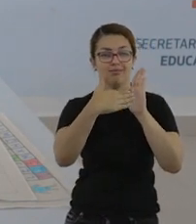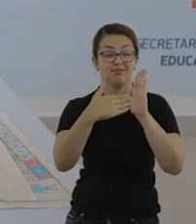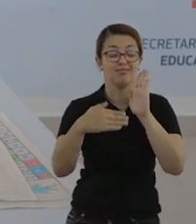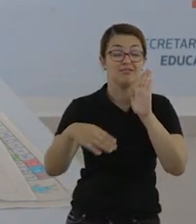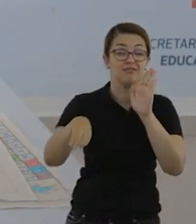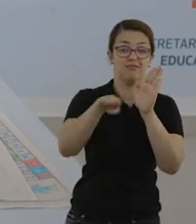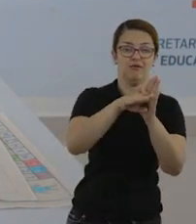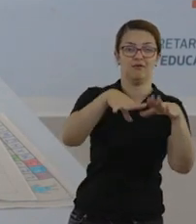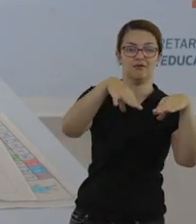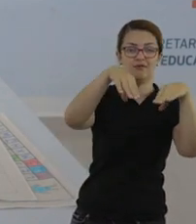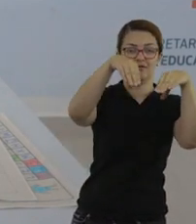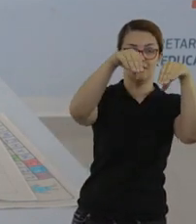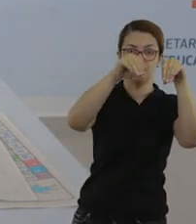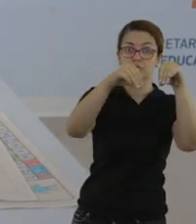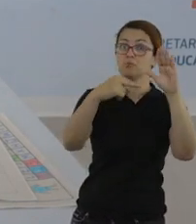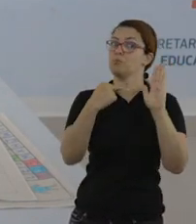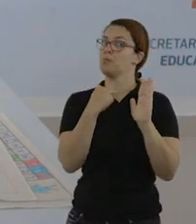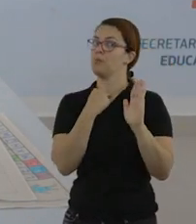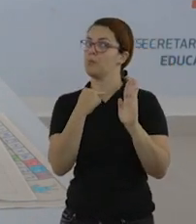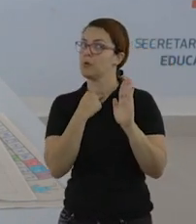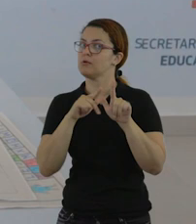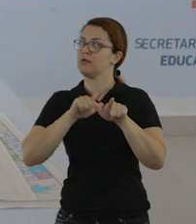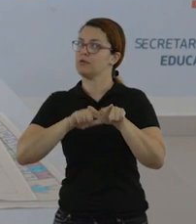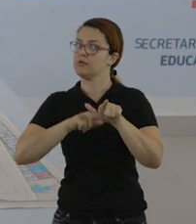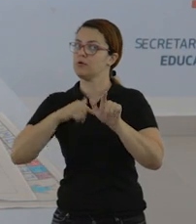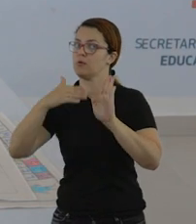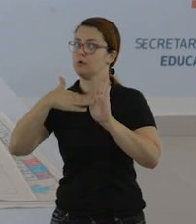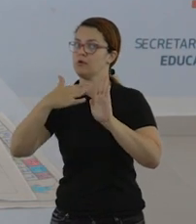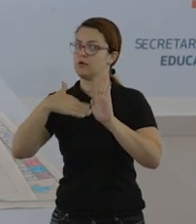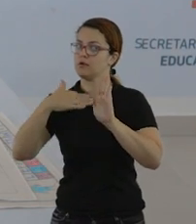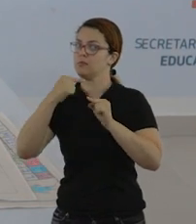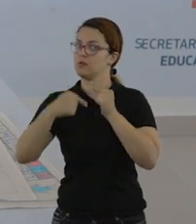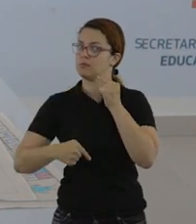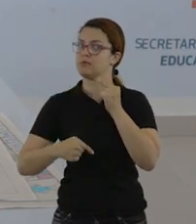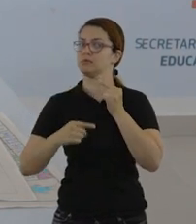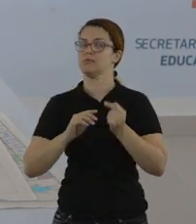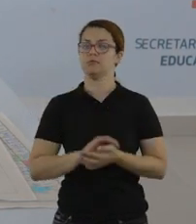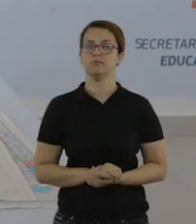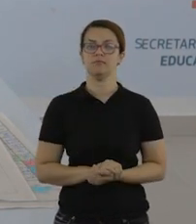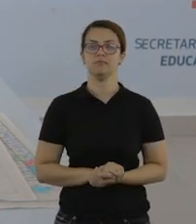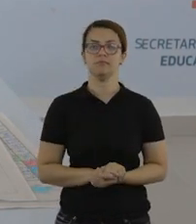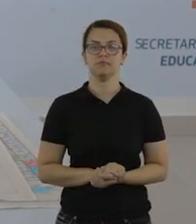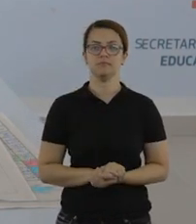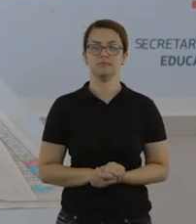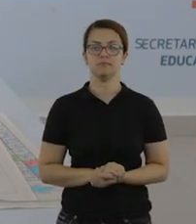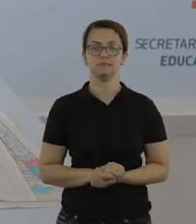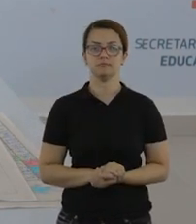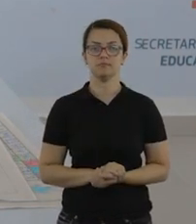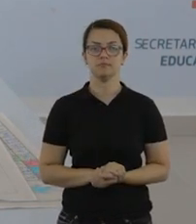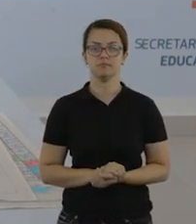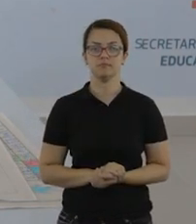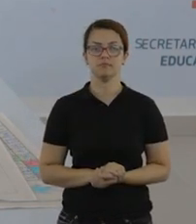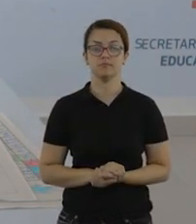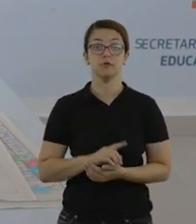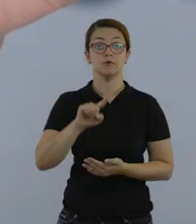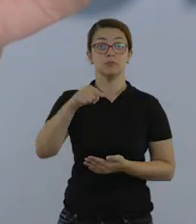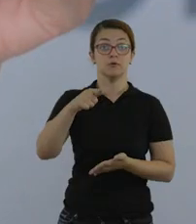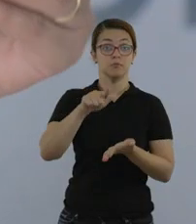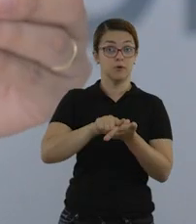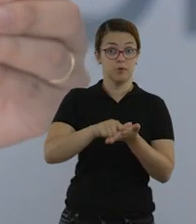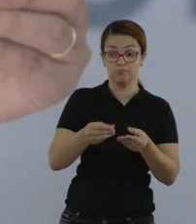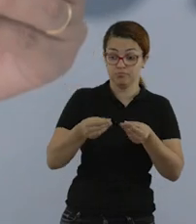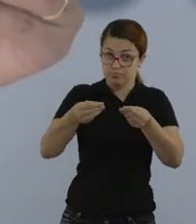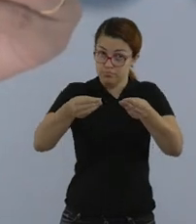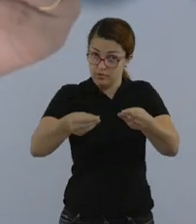nenhum quadrinho, é proibido pintar o quadrinho com a letrinha, tá bom? E aí você vai entregar para ele desenhar